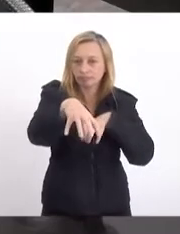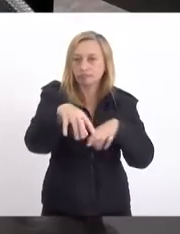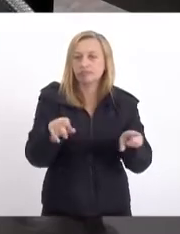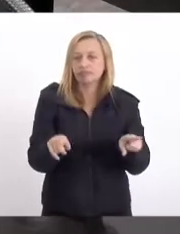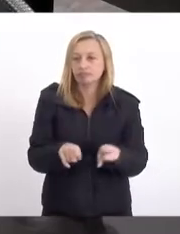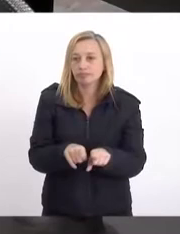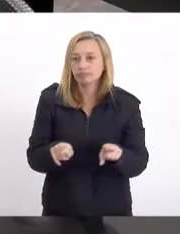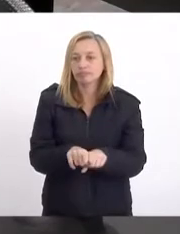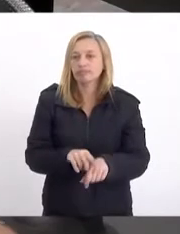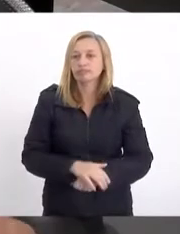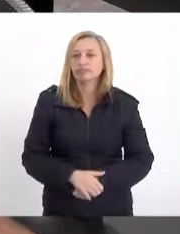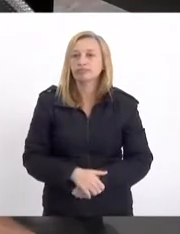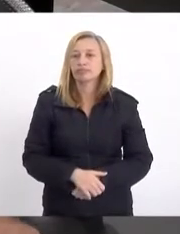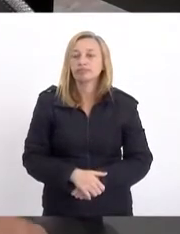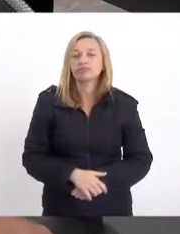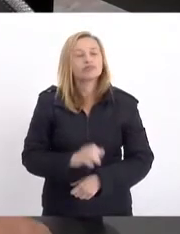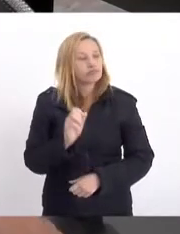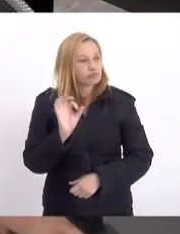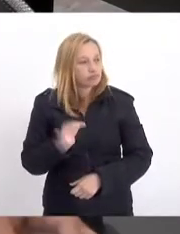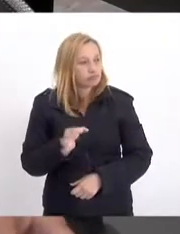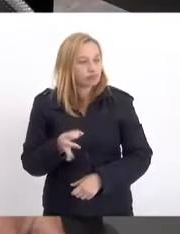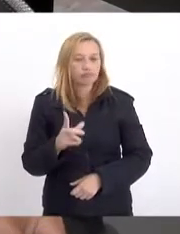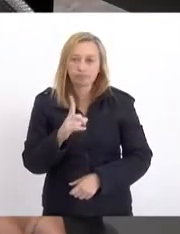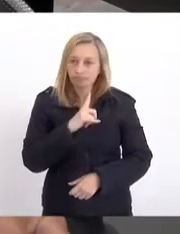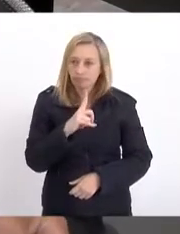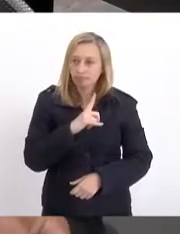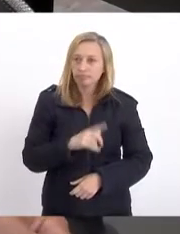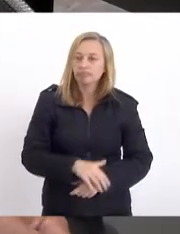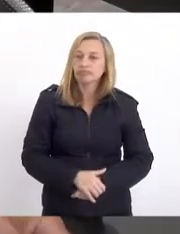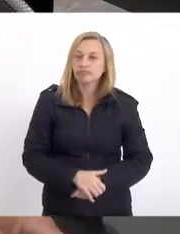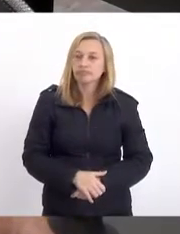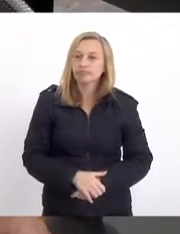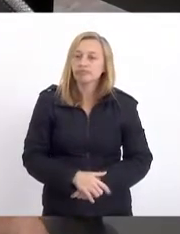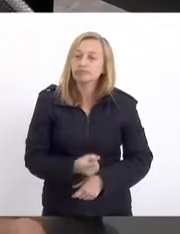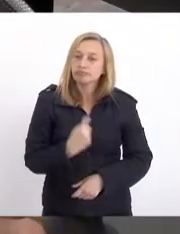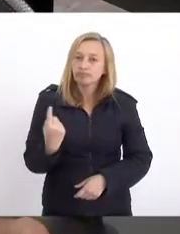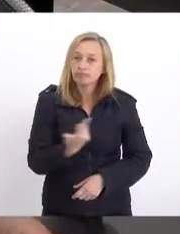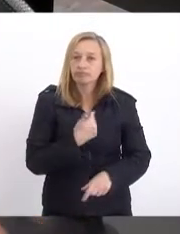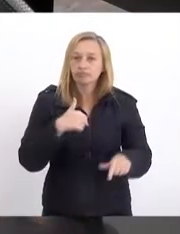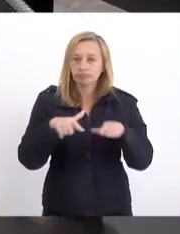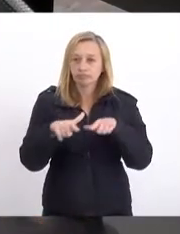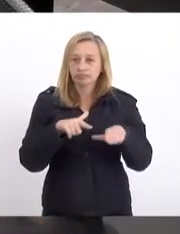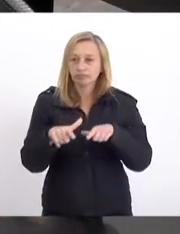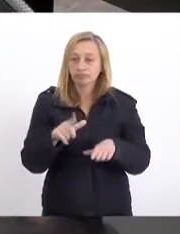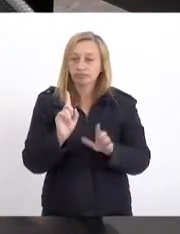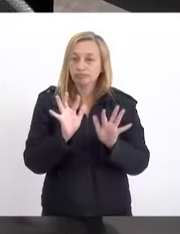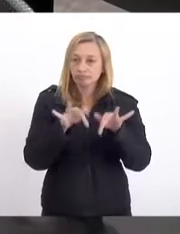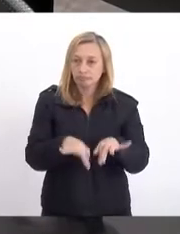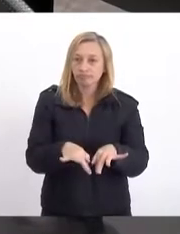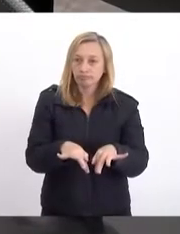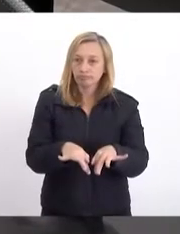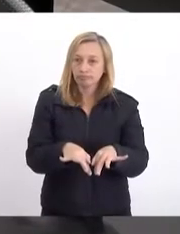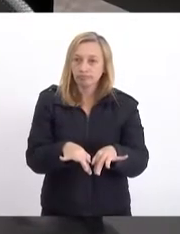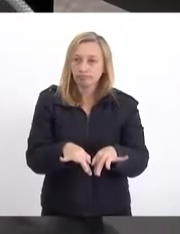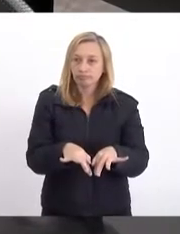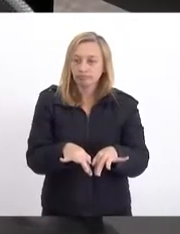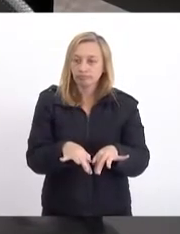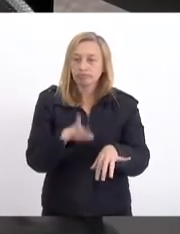remotamente, eu tenho absoluta certeza que o nosso trabalho, no final, vai ter que dar